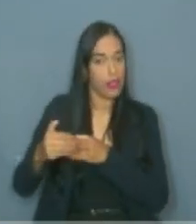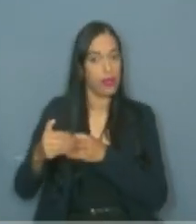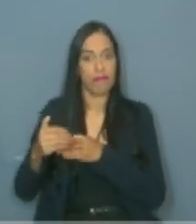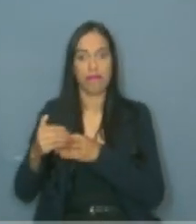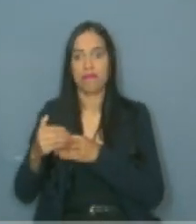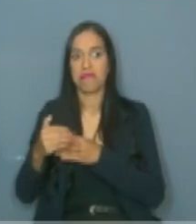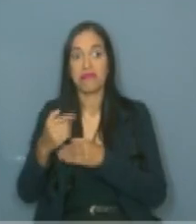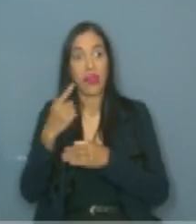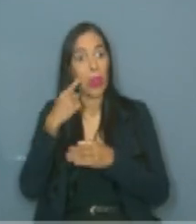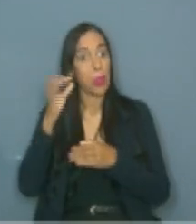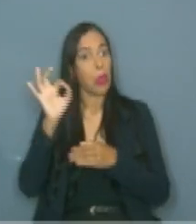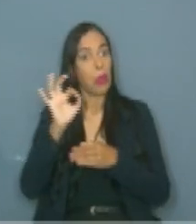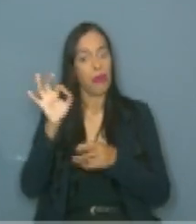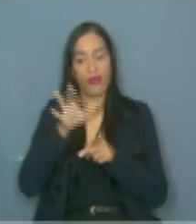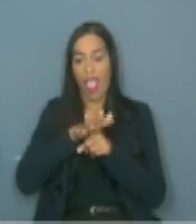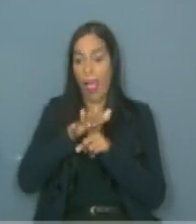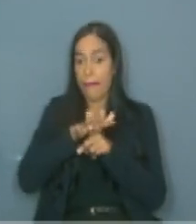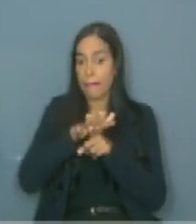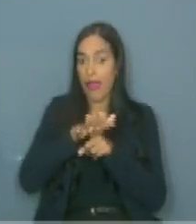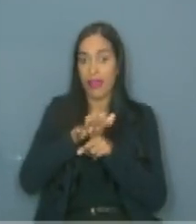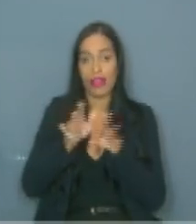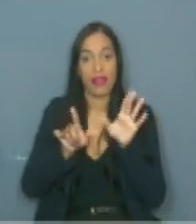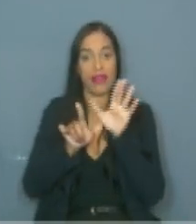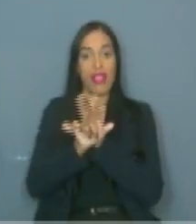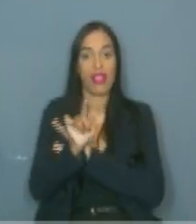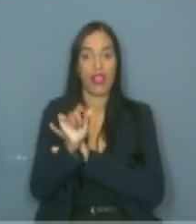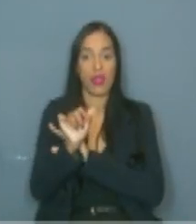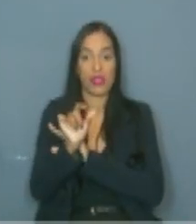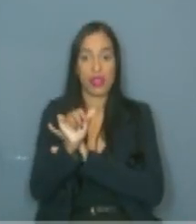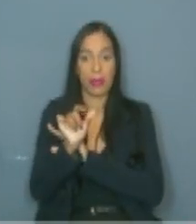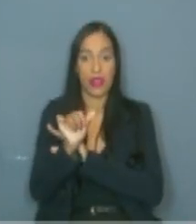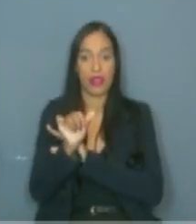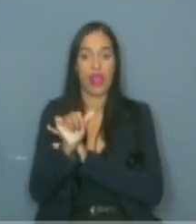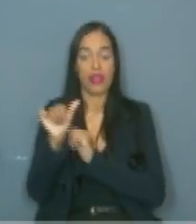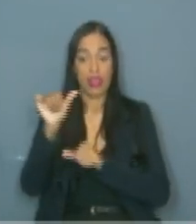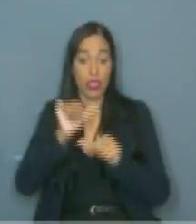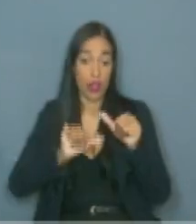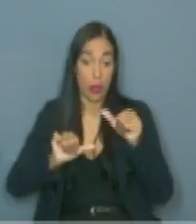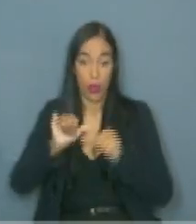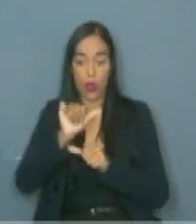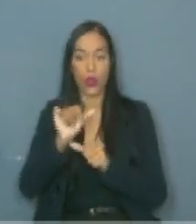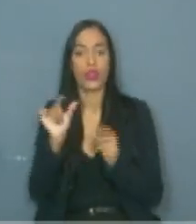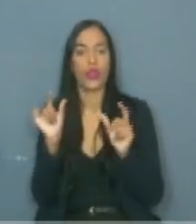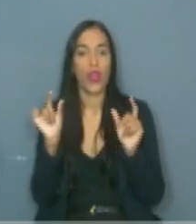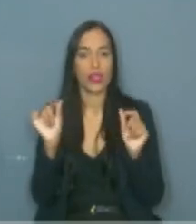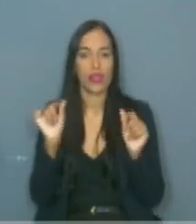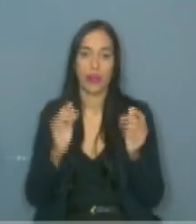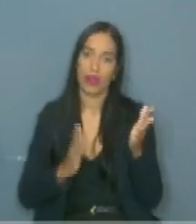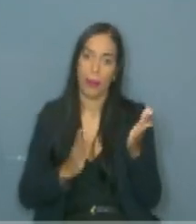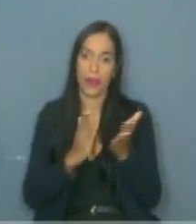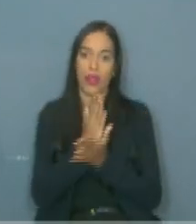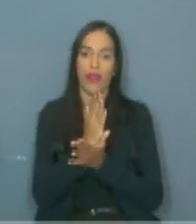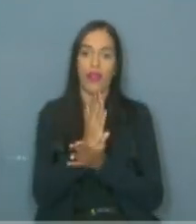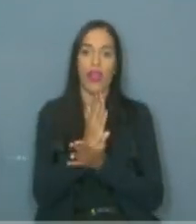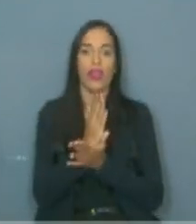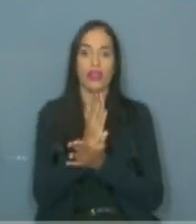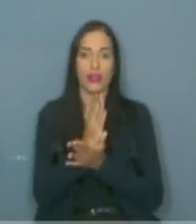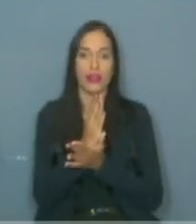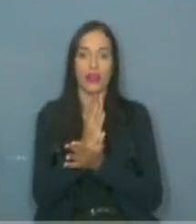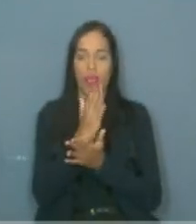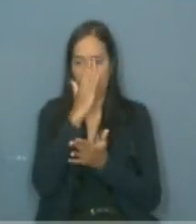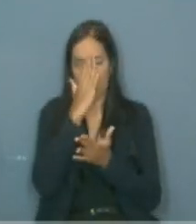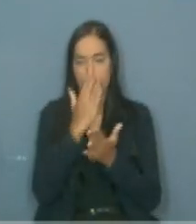nenhuma emenda modificativa na lei orçamentária anual que mude de fato o orçamento ser aprovada, eu acho que eu posso